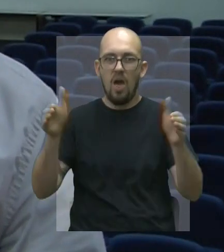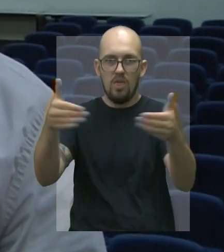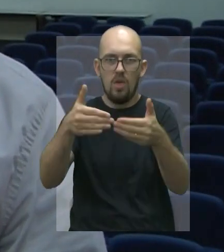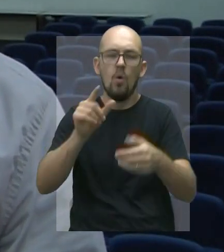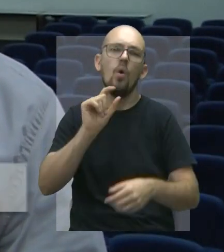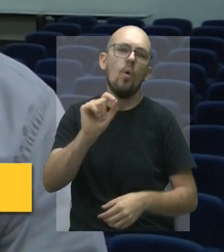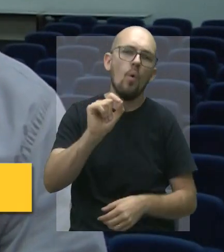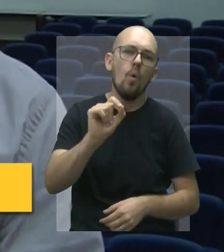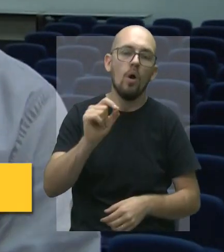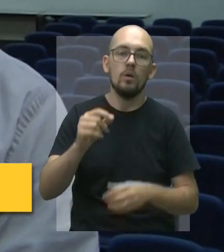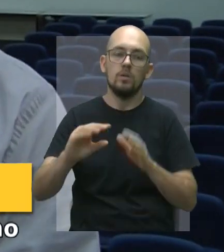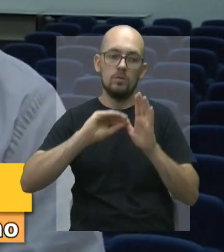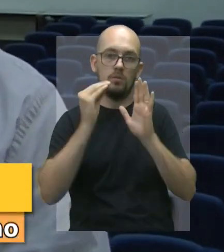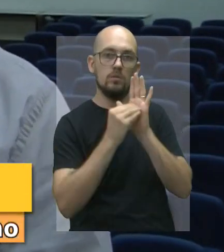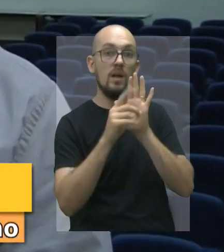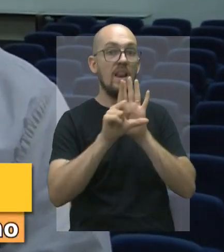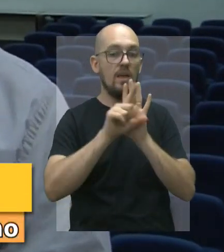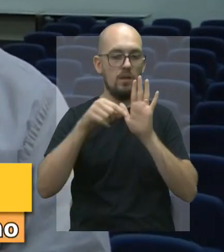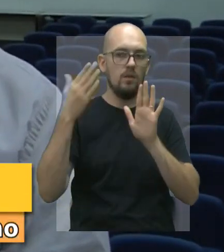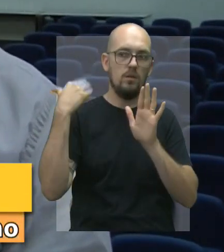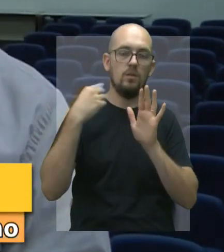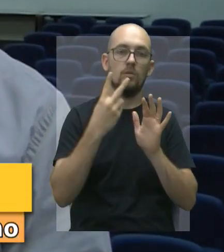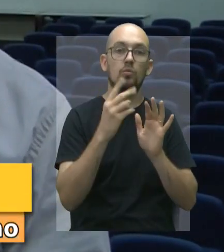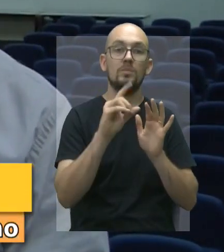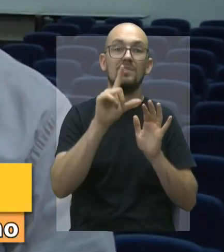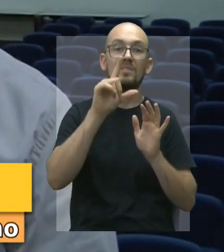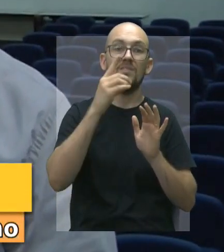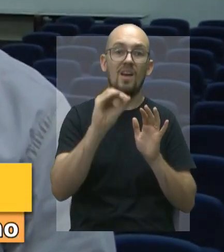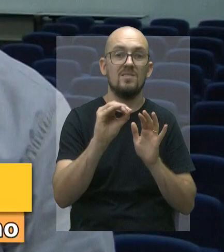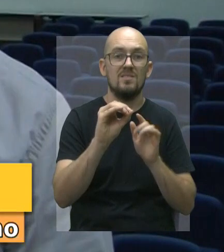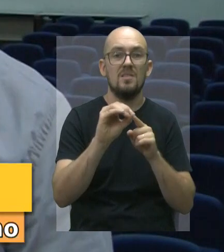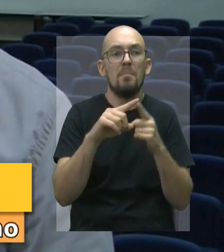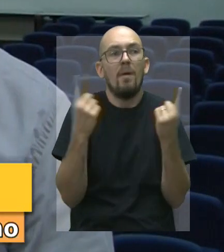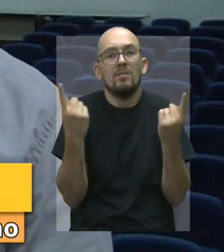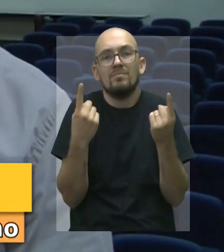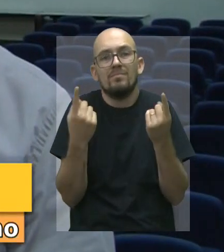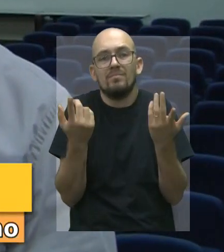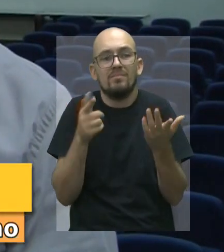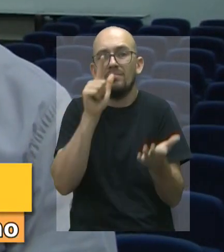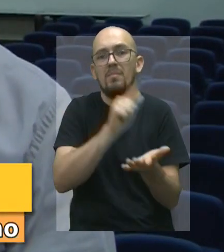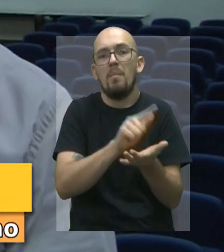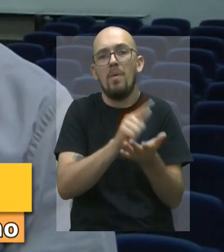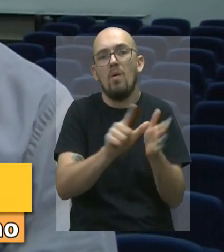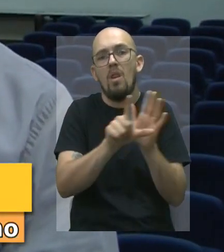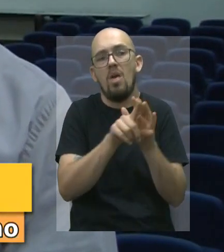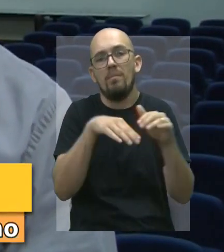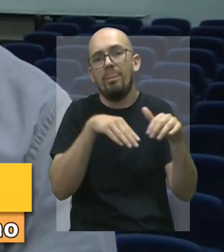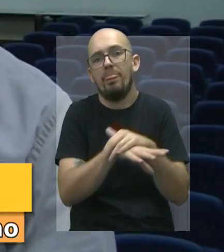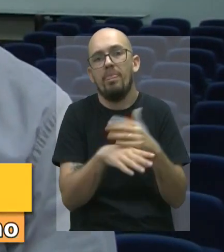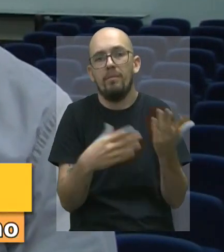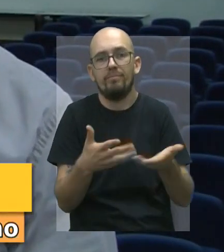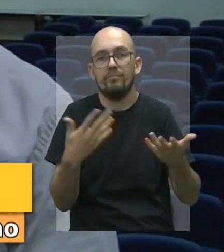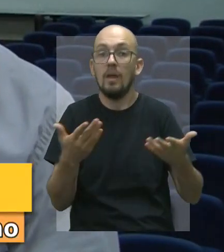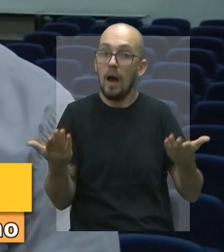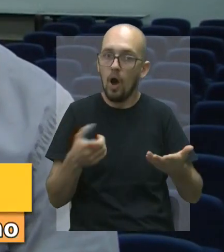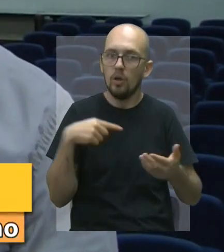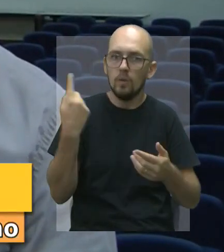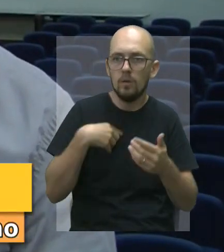introduzido na nossa lei em 2010, mas ele não saiu do papel. Então, o que nós estamos fazendo, na verdade, é